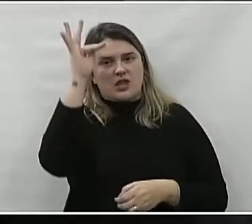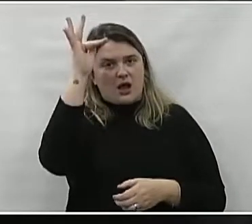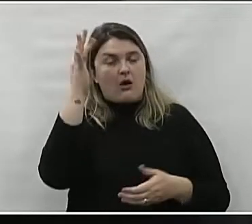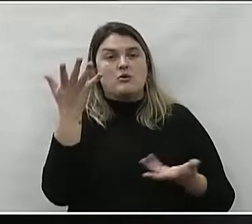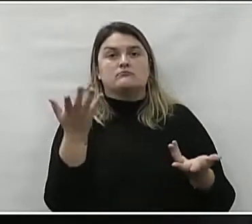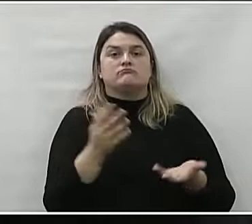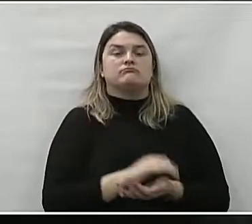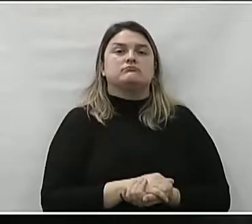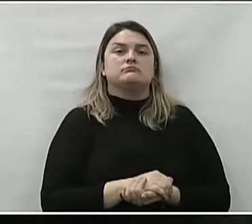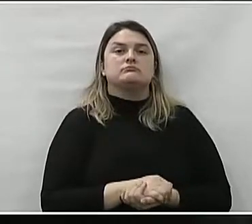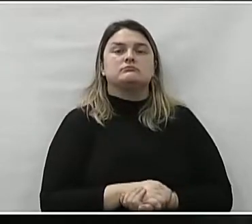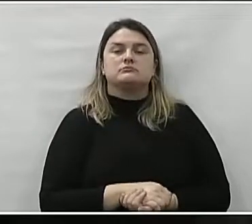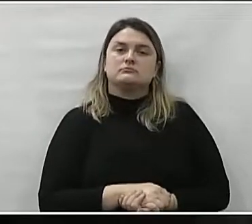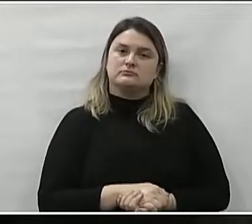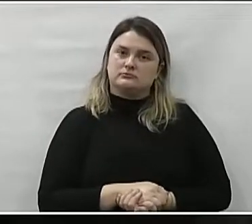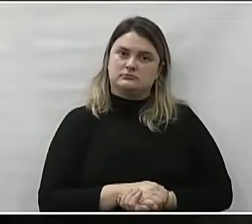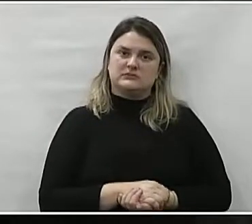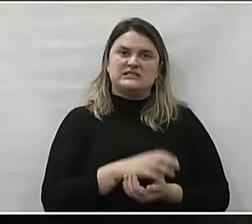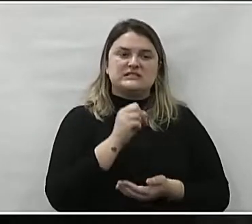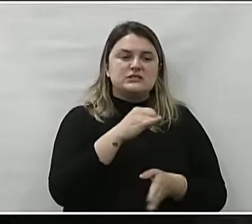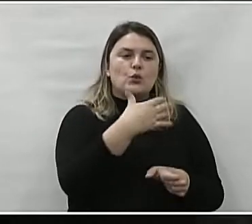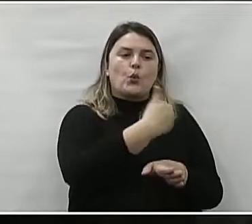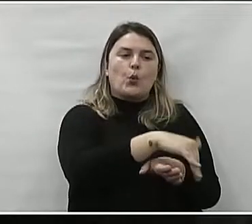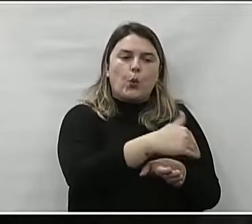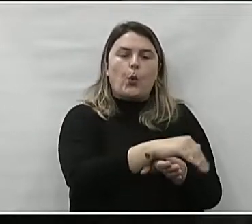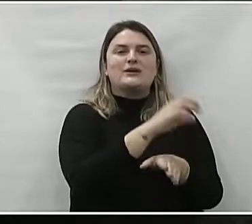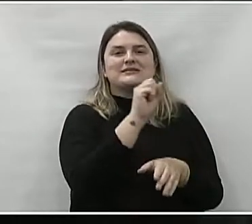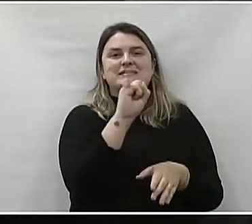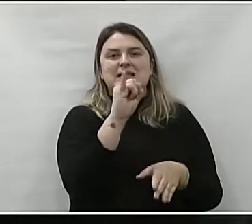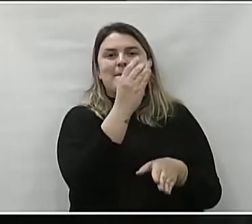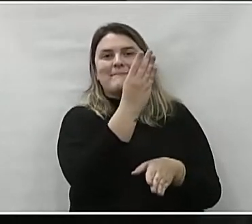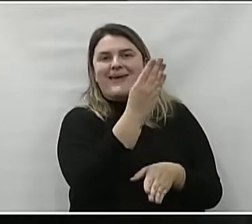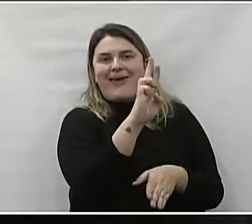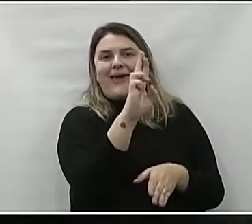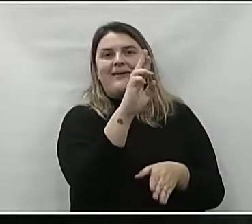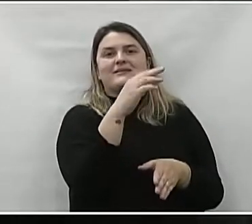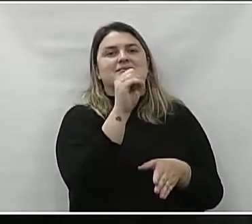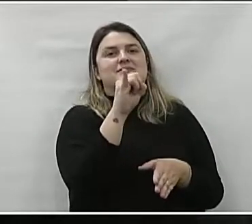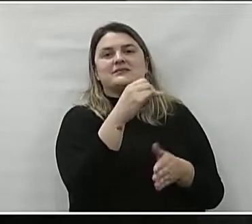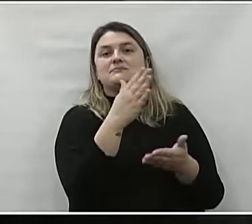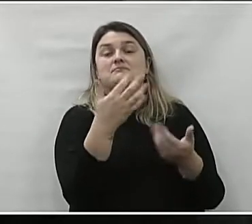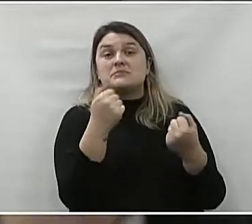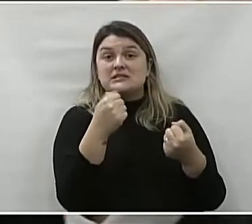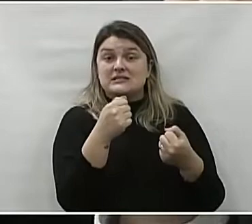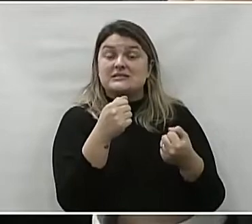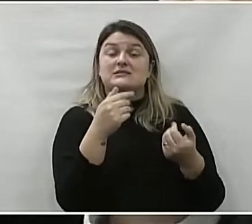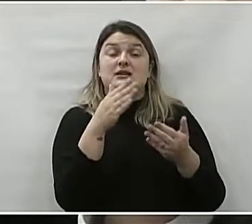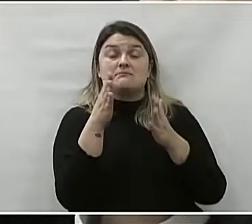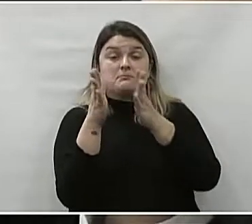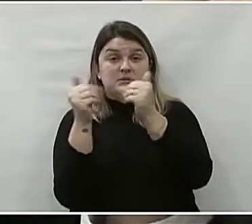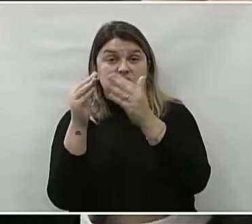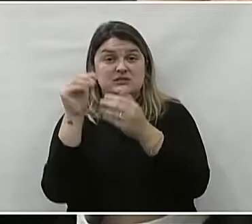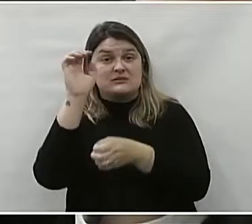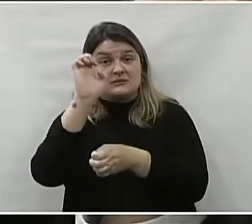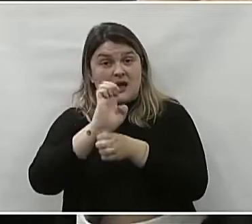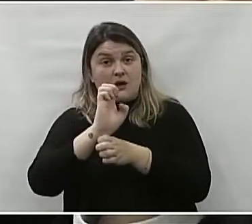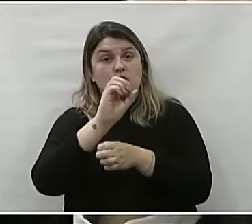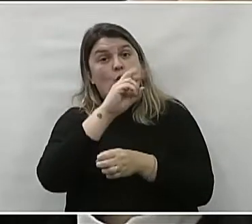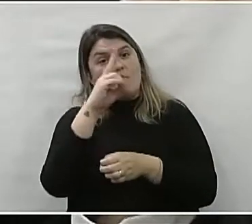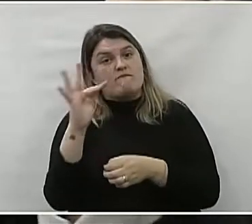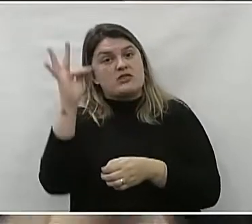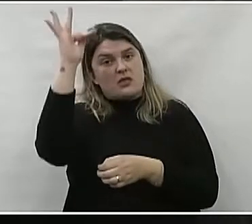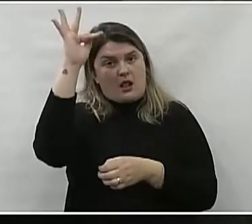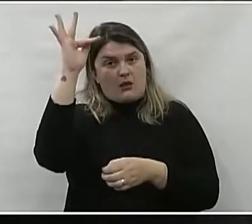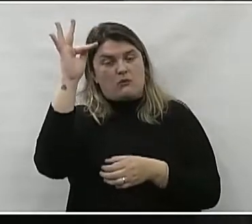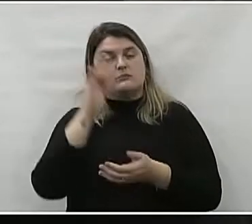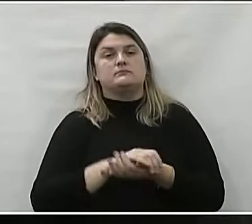trata de alguma estrada como é o caso lá da Auto Viação Real long também fiz um pedido juntamente cobrador Godoy